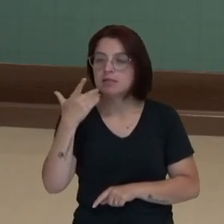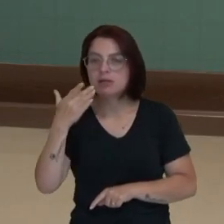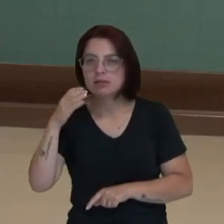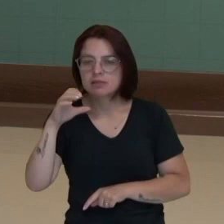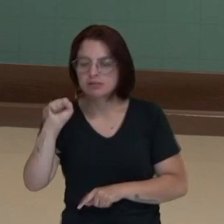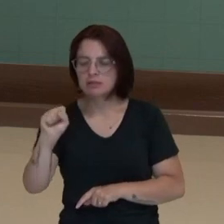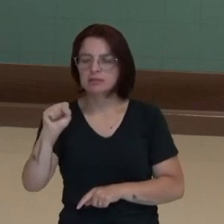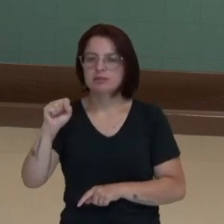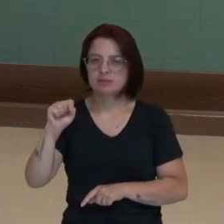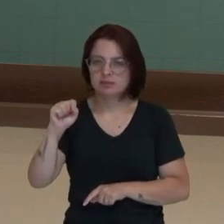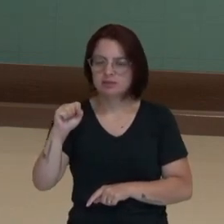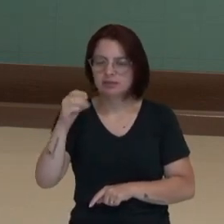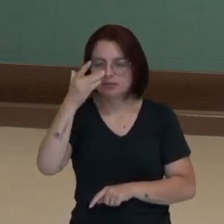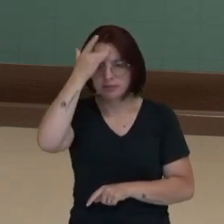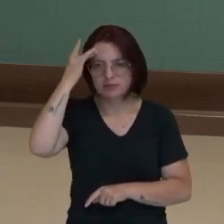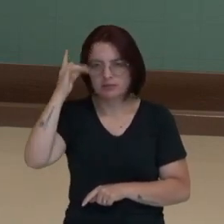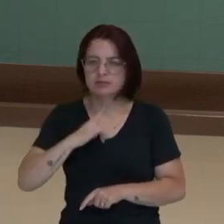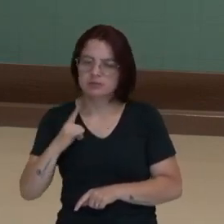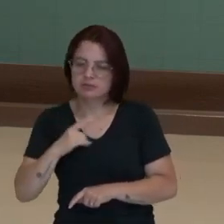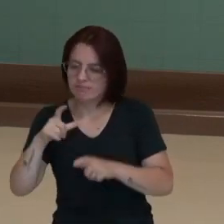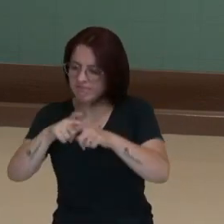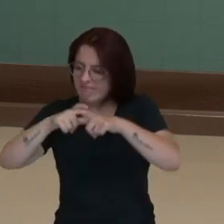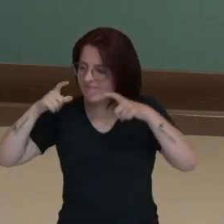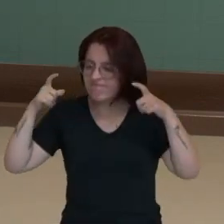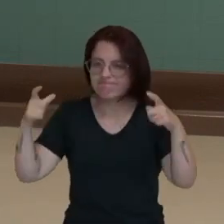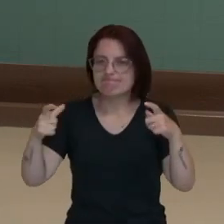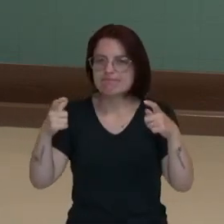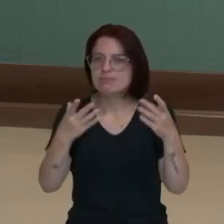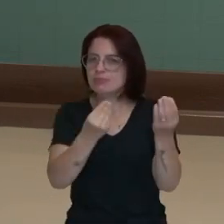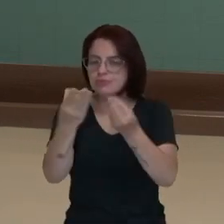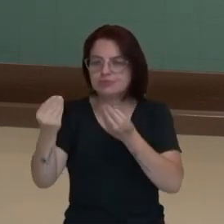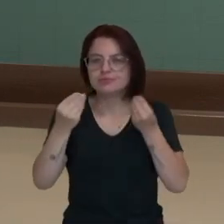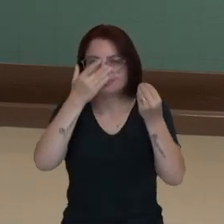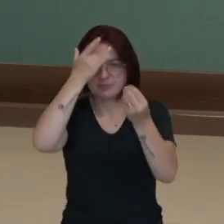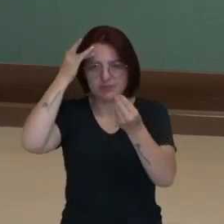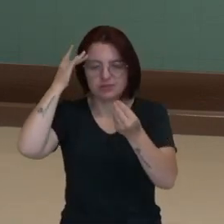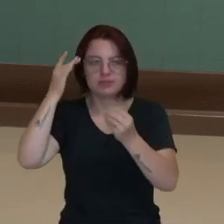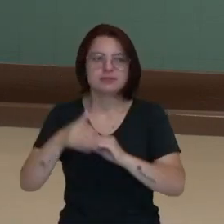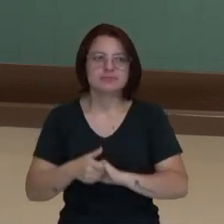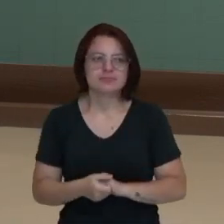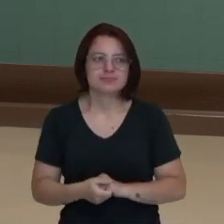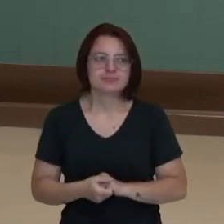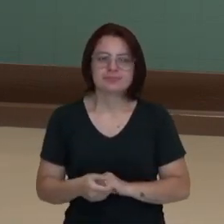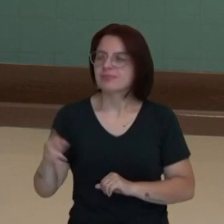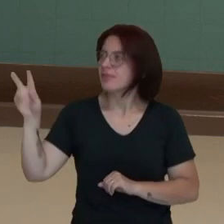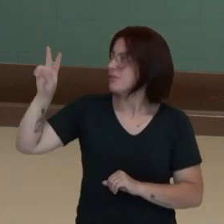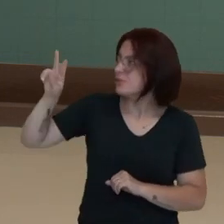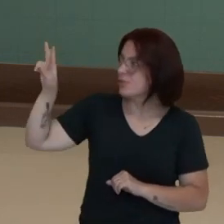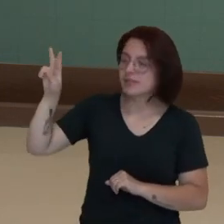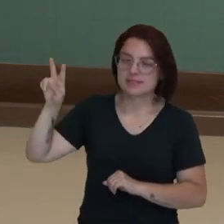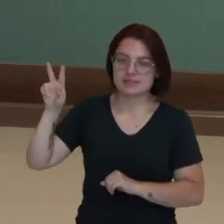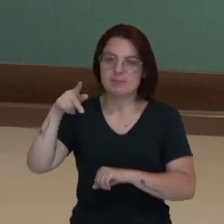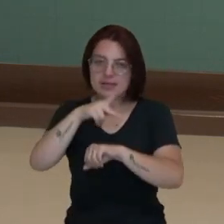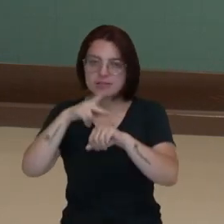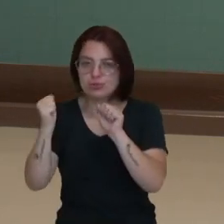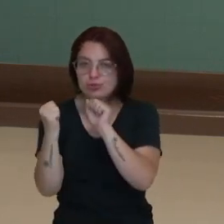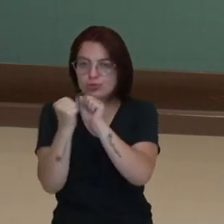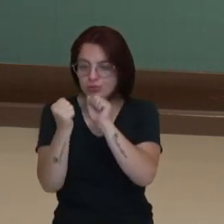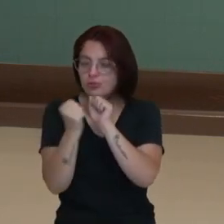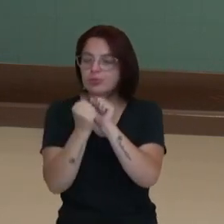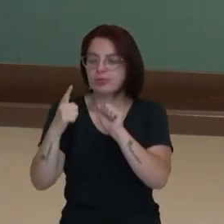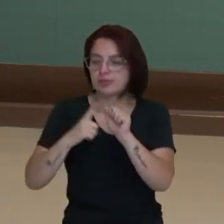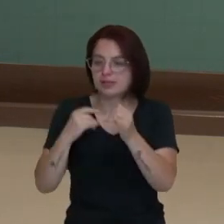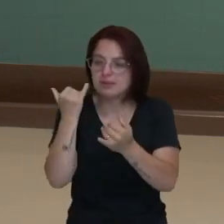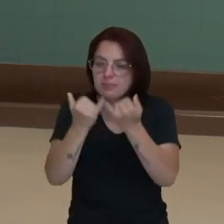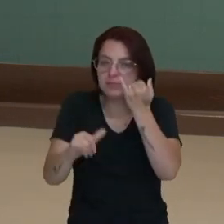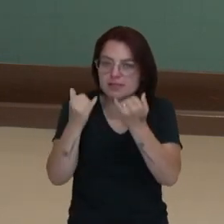países do nosso planeta que dispõem de um total de 8 bilhões de habitantes aproximadamente. Esses dois países juntos têm